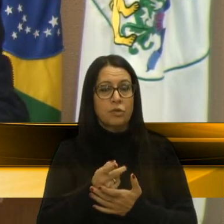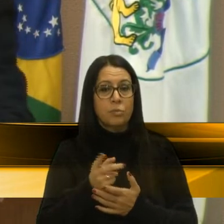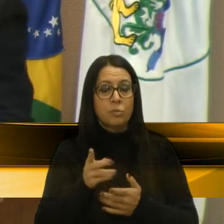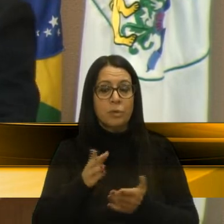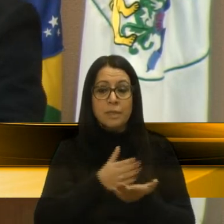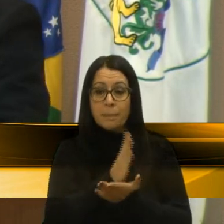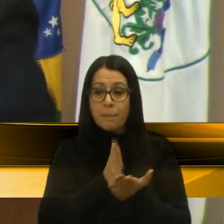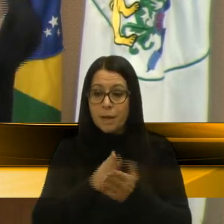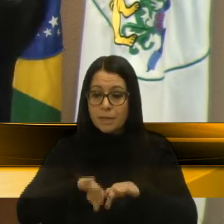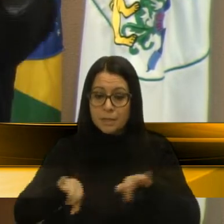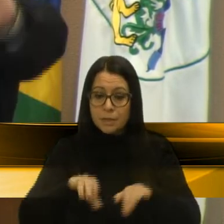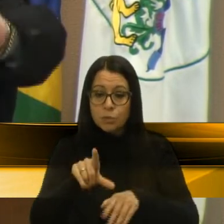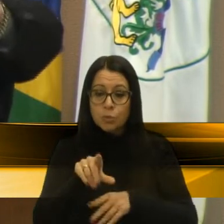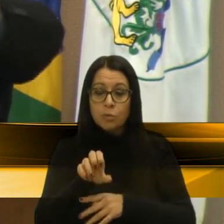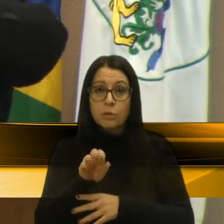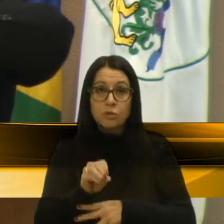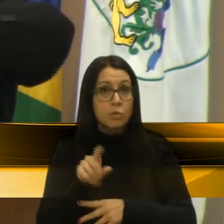containers, né?